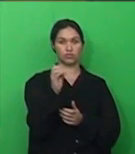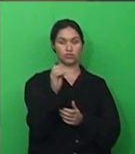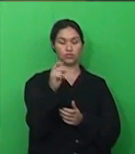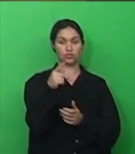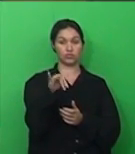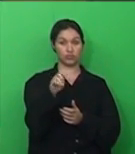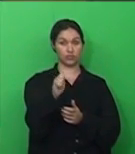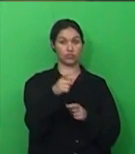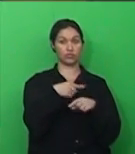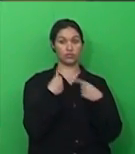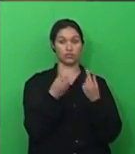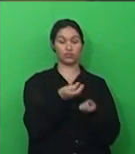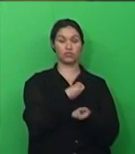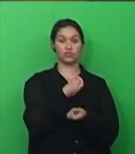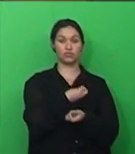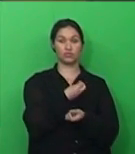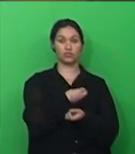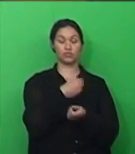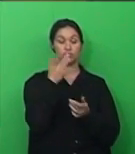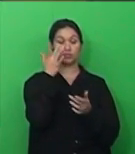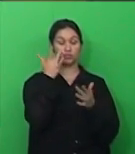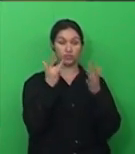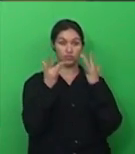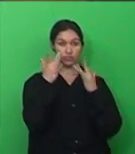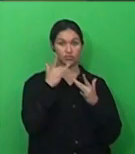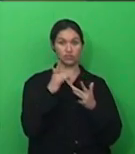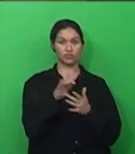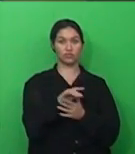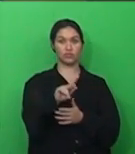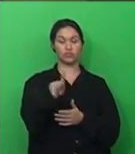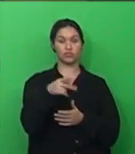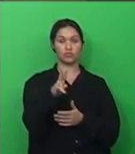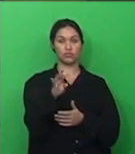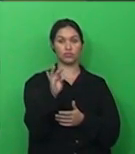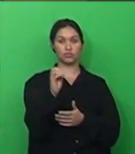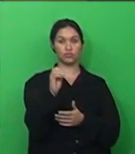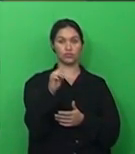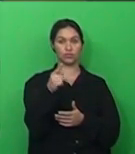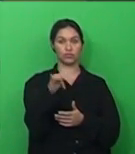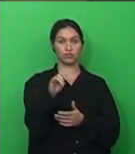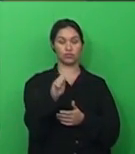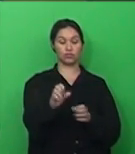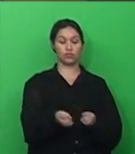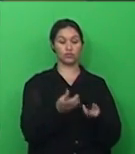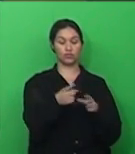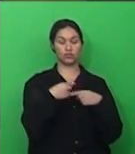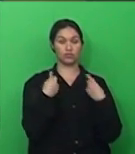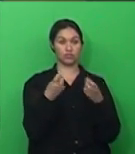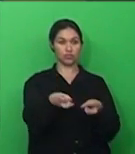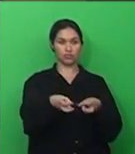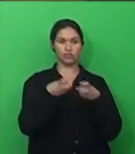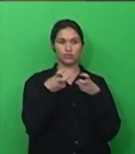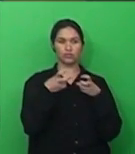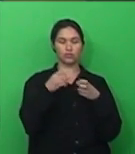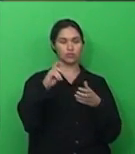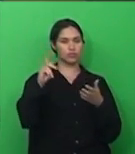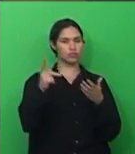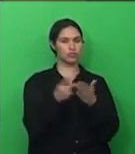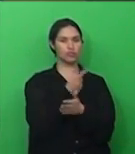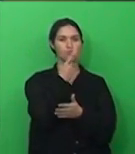utopia. E quando a gente se dá conta de um festival como esse, que aconteceu esse ano